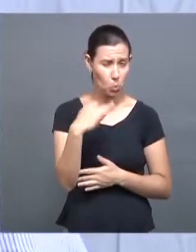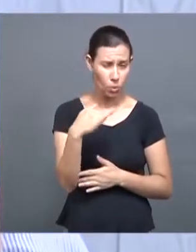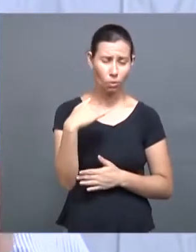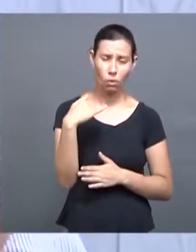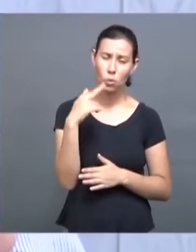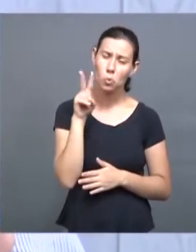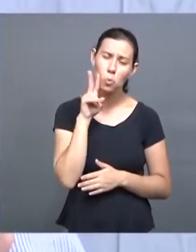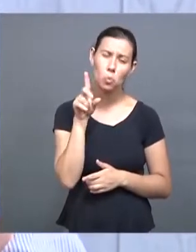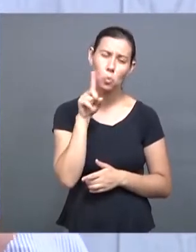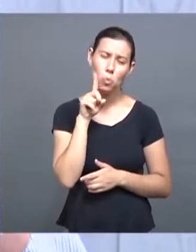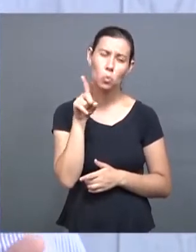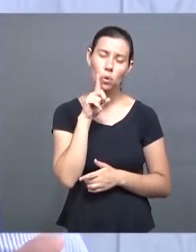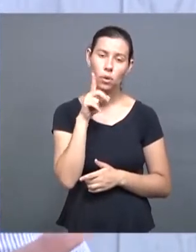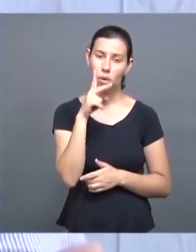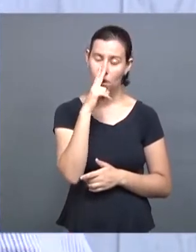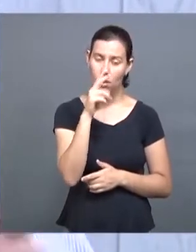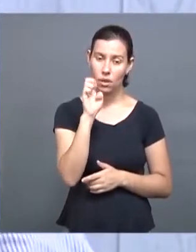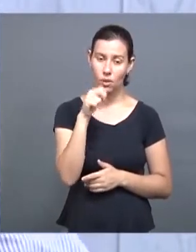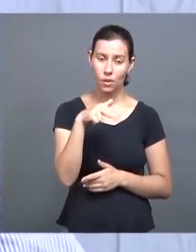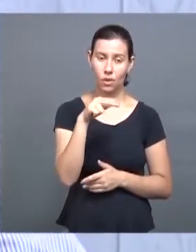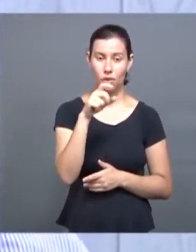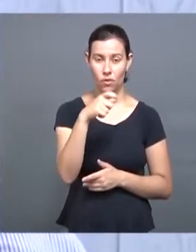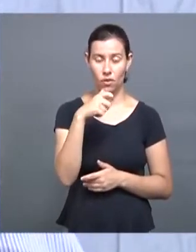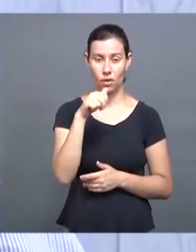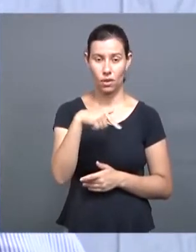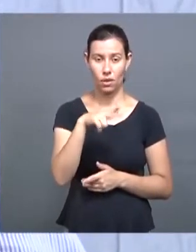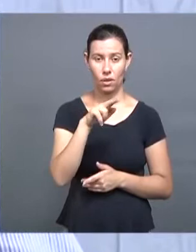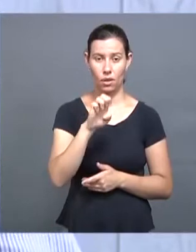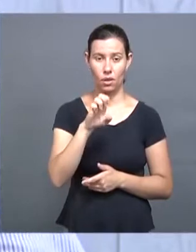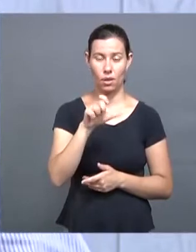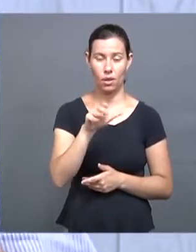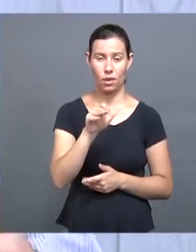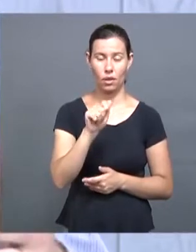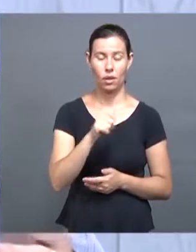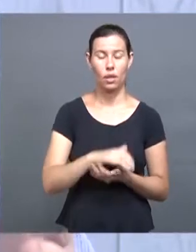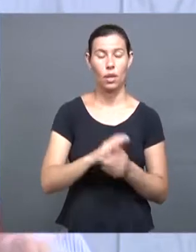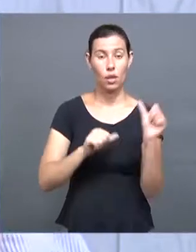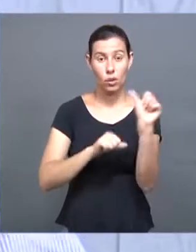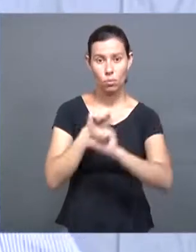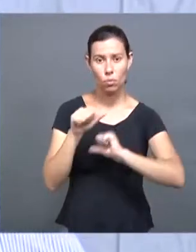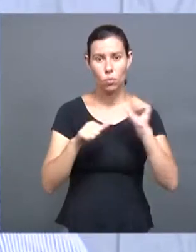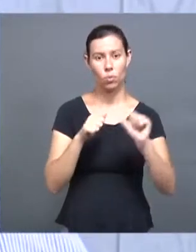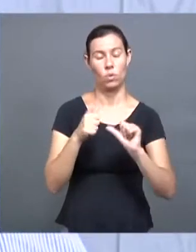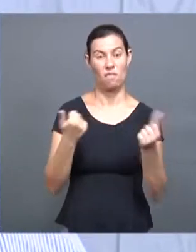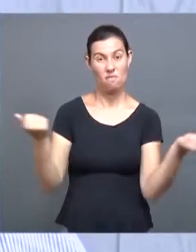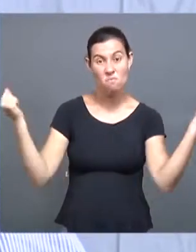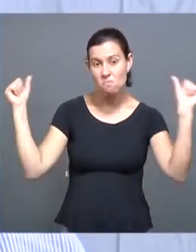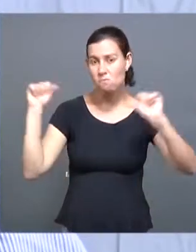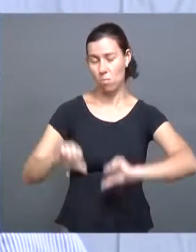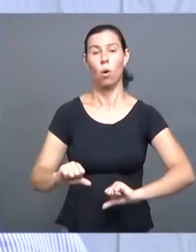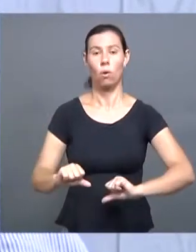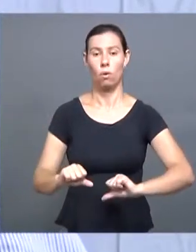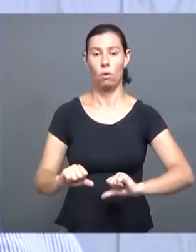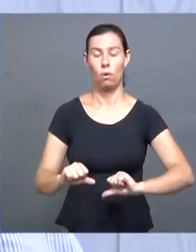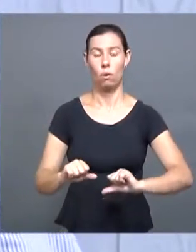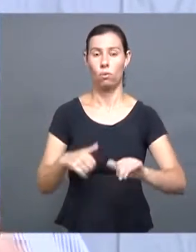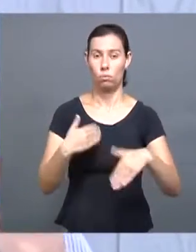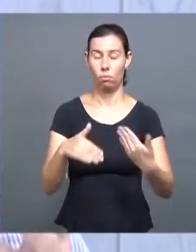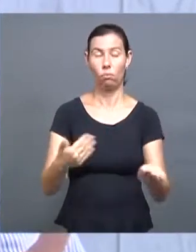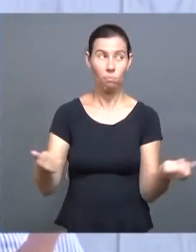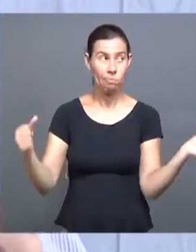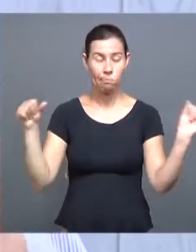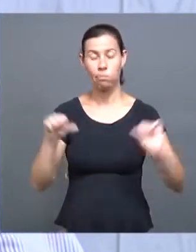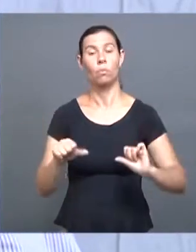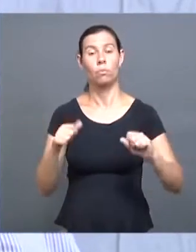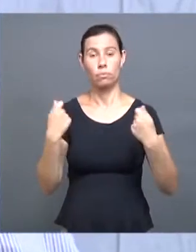que lembrava enxaqueca, e de repente muda o padrão dessa dor de cabeça, ou que começam a piorar com o tempo,